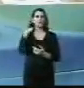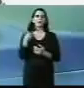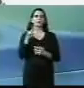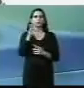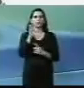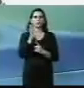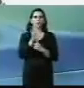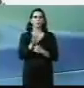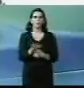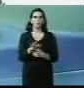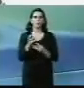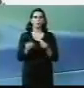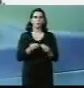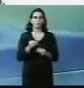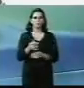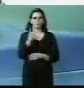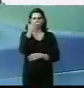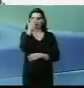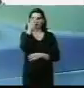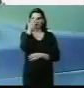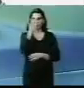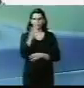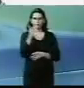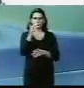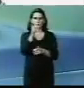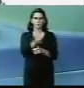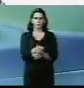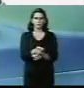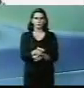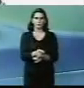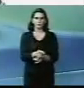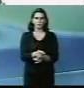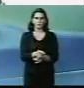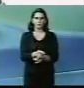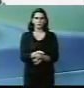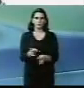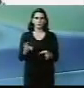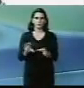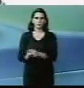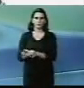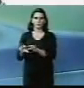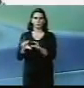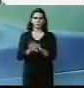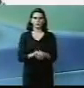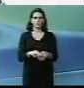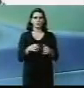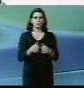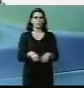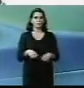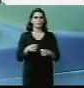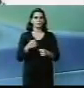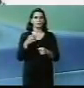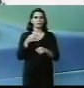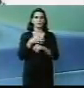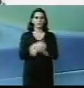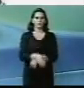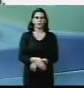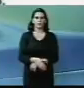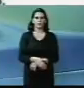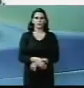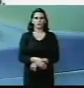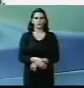slide. Além de facilitar o encaminhamento das conexões, estabelece protocolos de segurança de acesso a